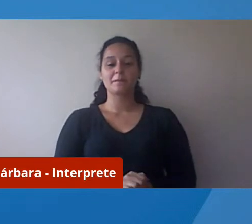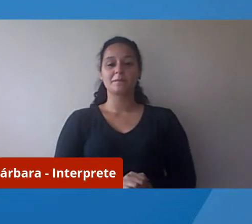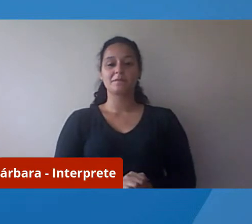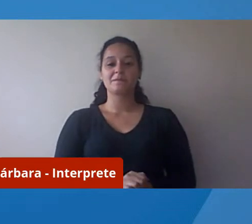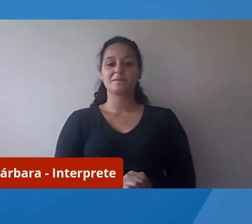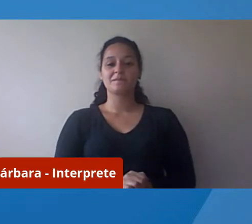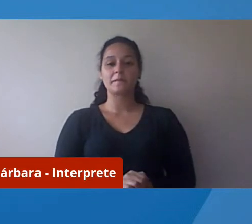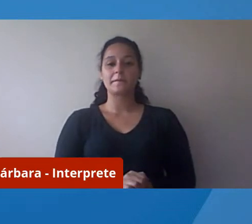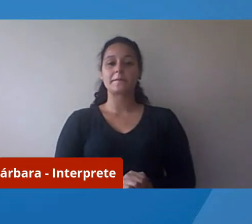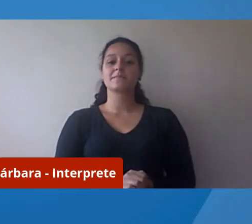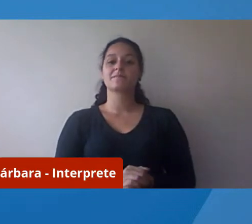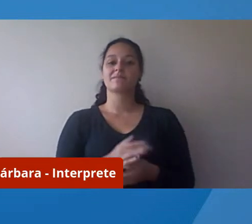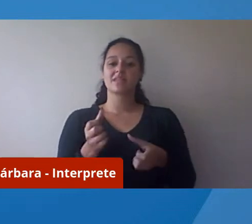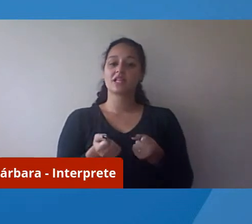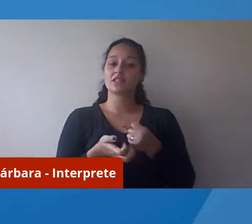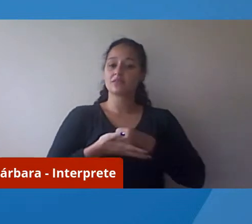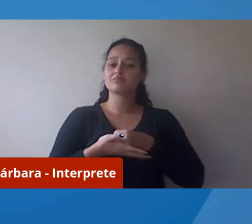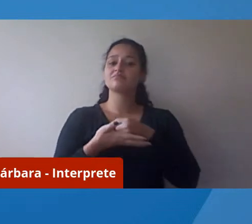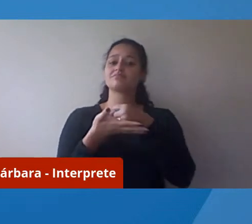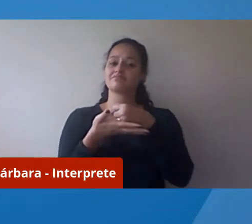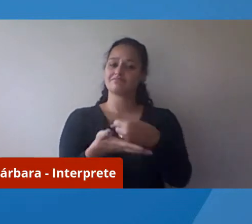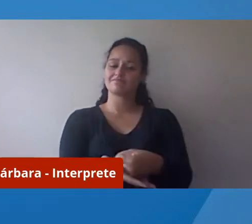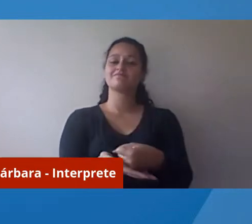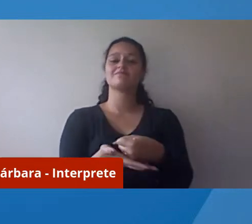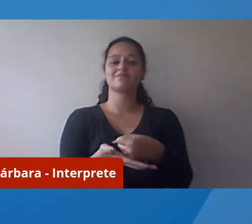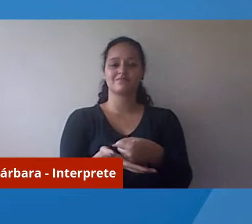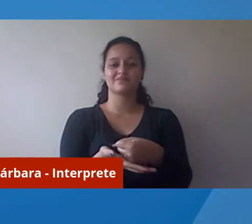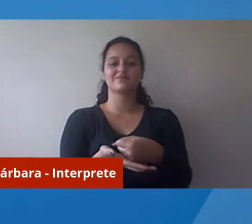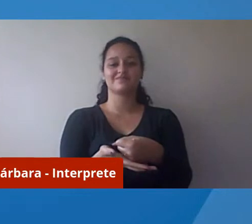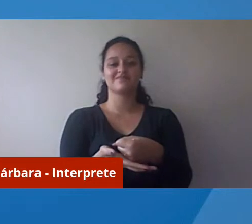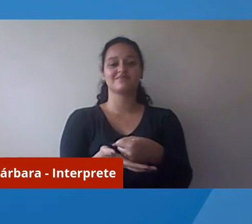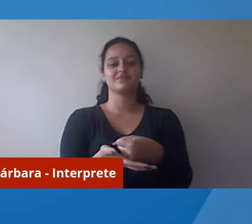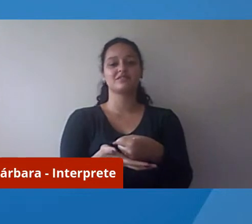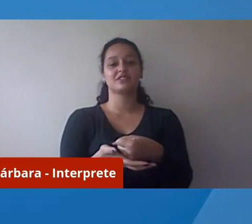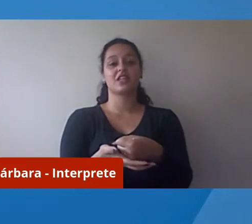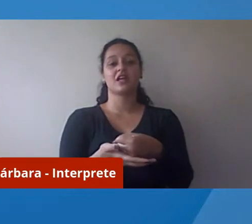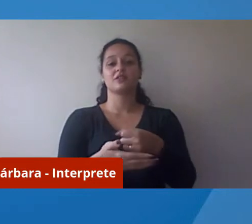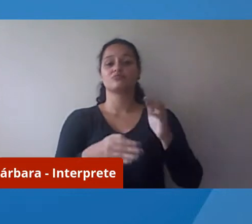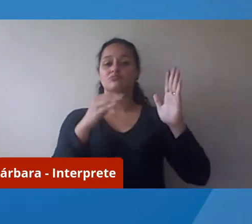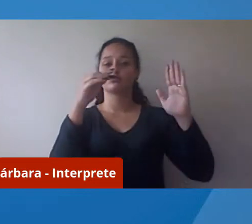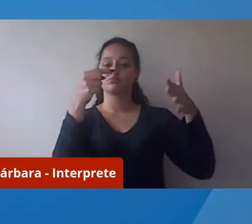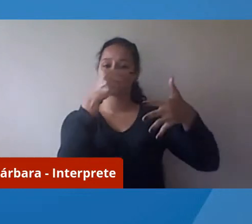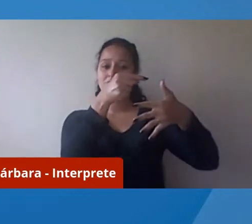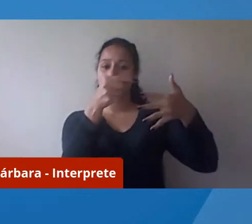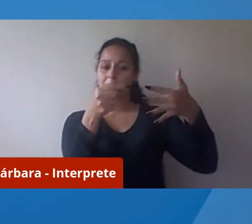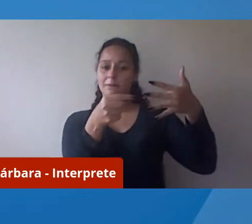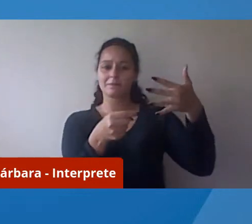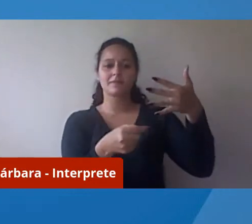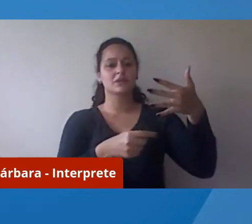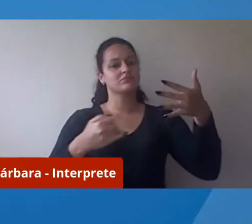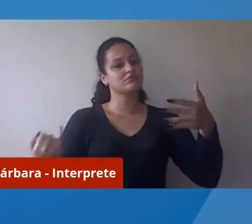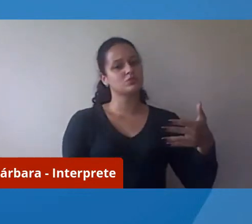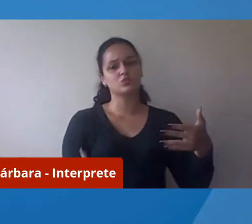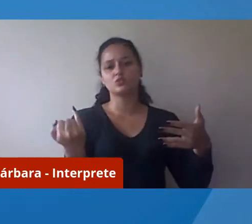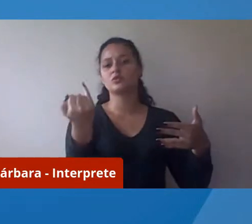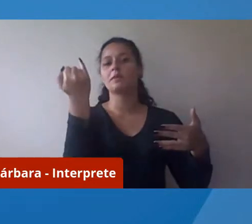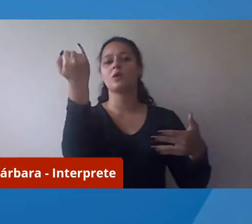com categorias que são tão caras para esse GT, que são as categorias